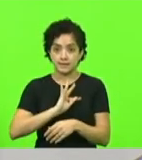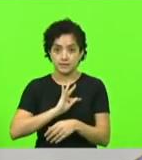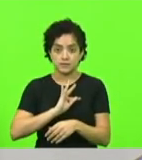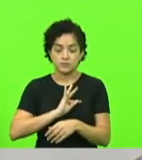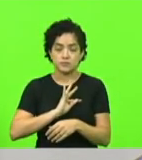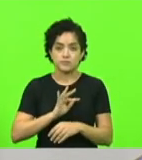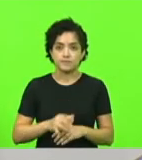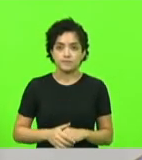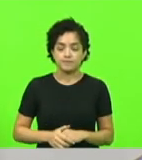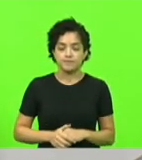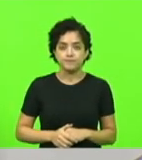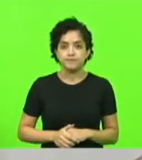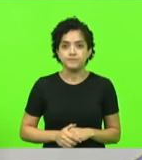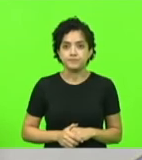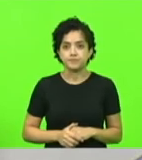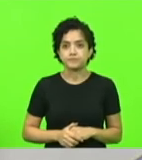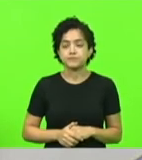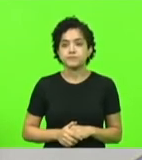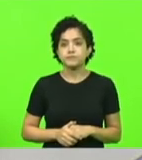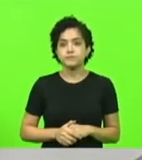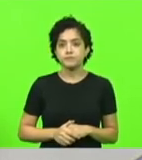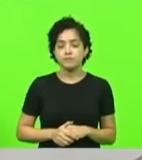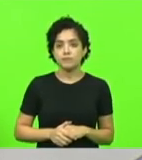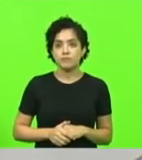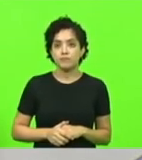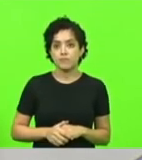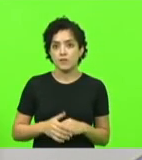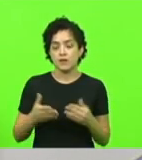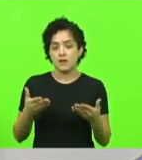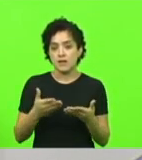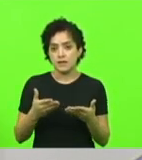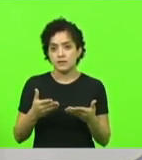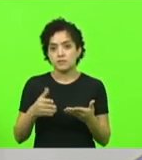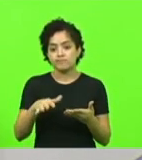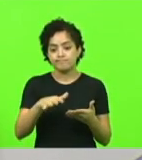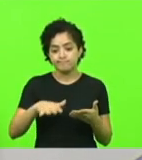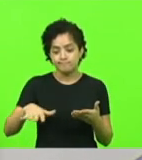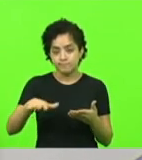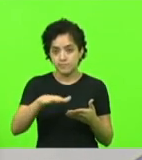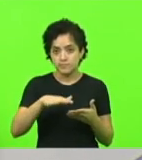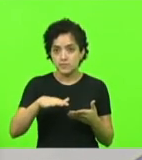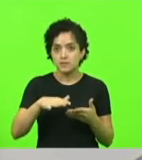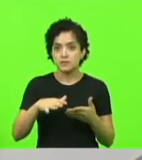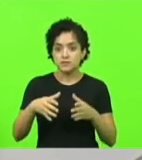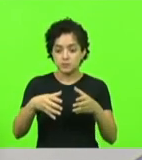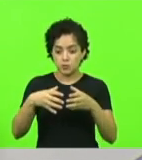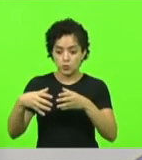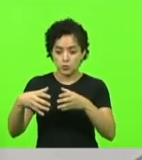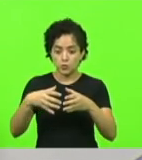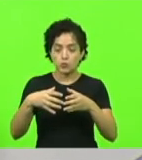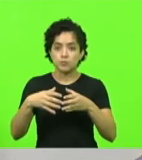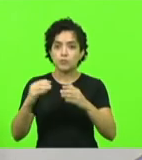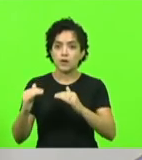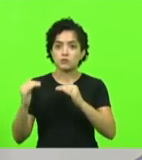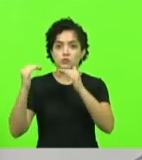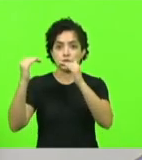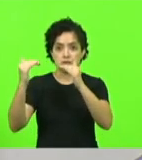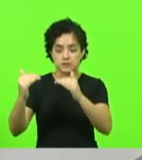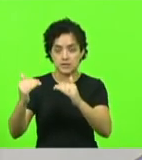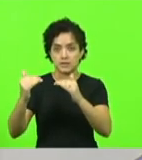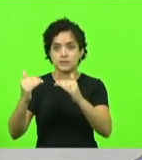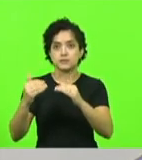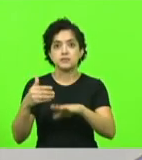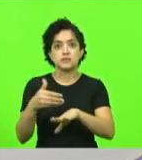E, além deste público envolvido, todas as autoridades que passaram